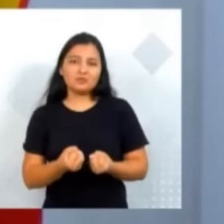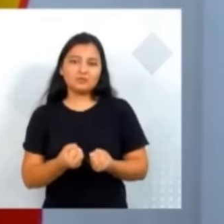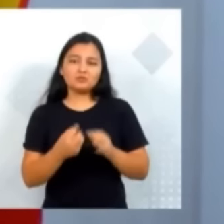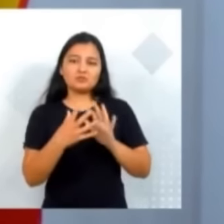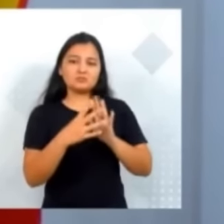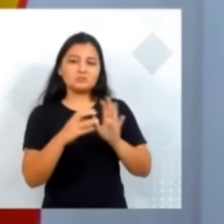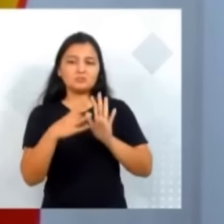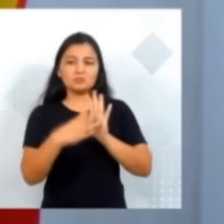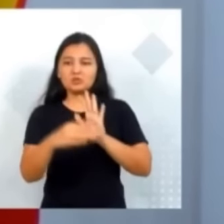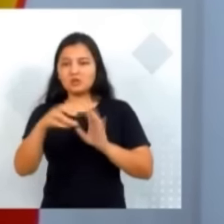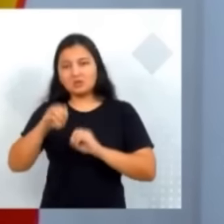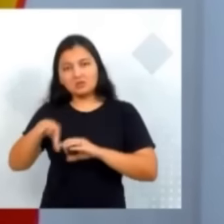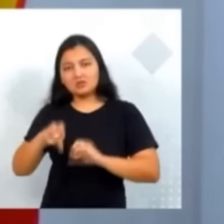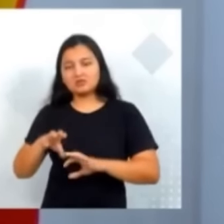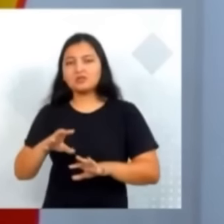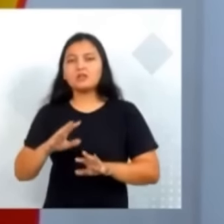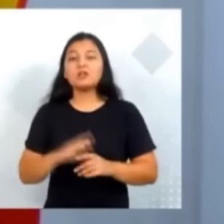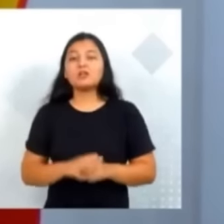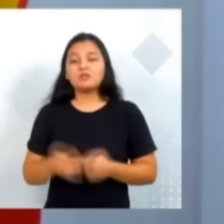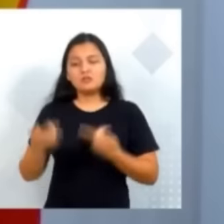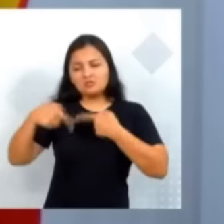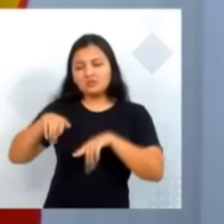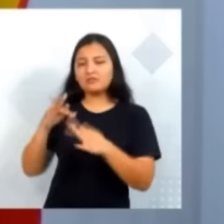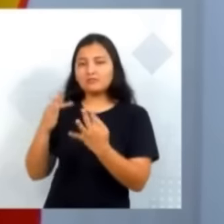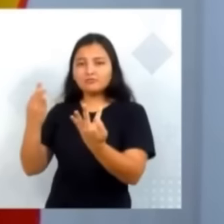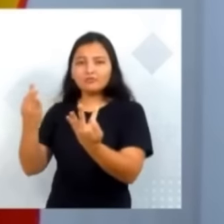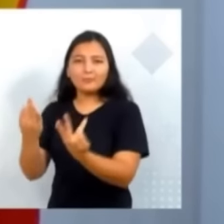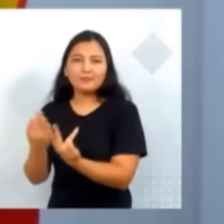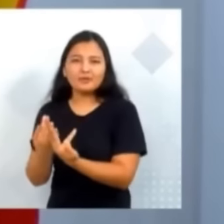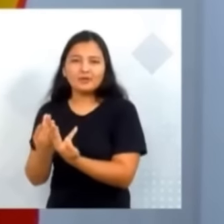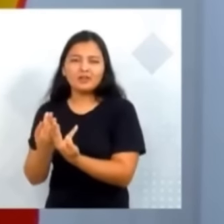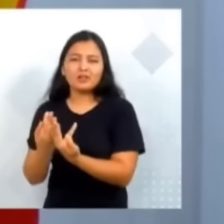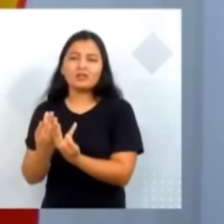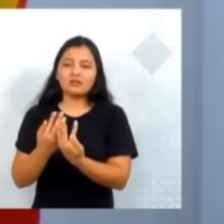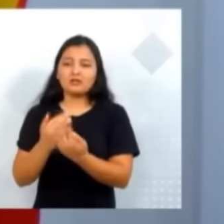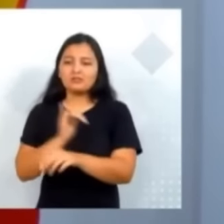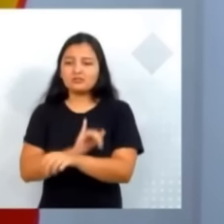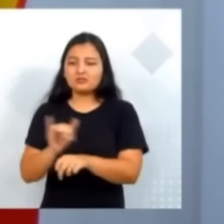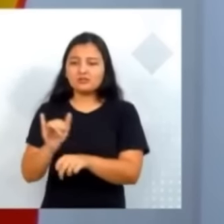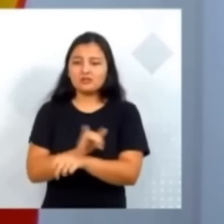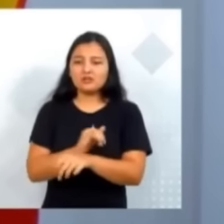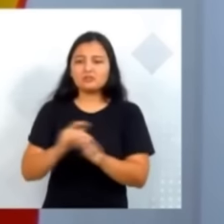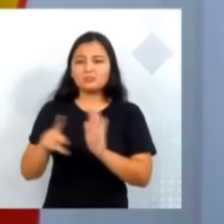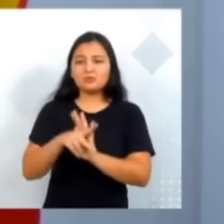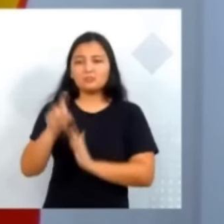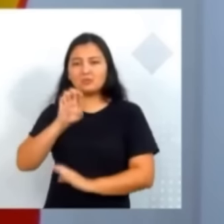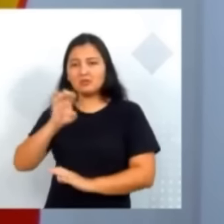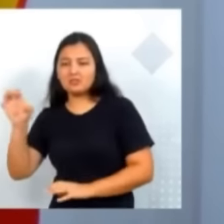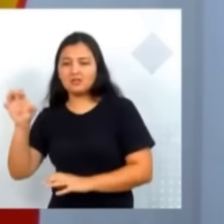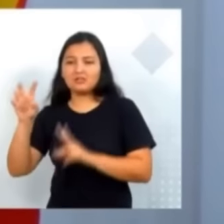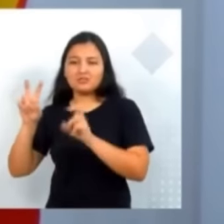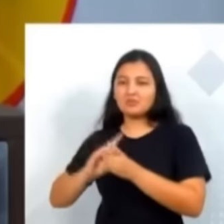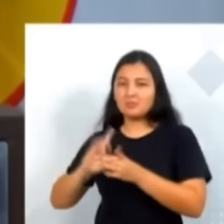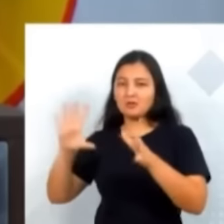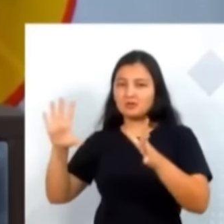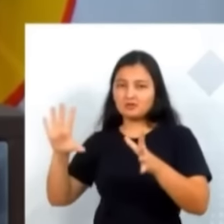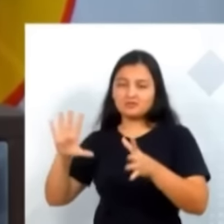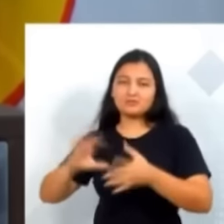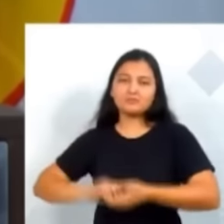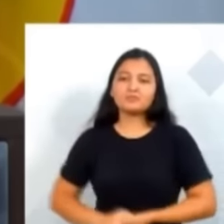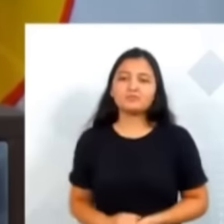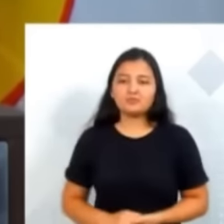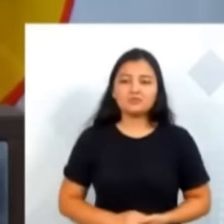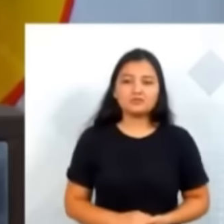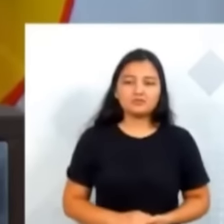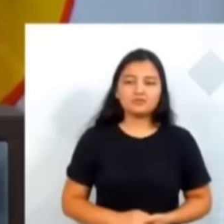educacional. Então, o ataque à família vem sempre por forças que burlam o que a esquerda gosta de chamar de democracia, né? Eles se